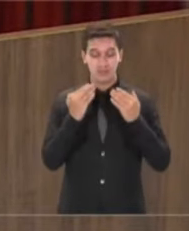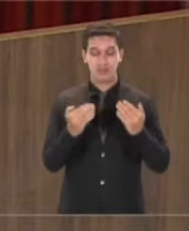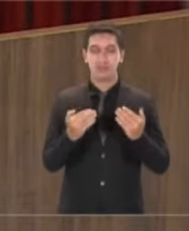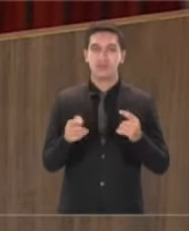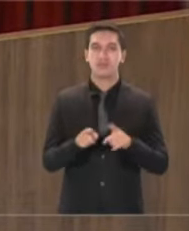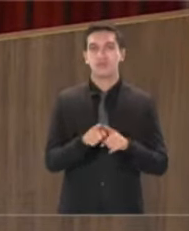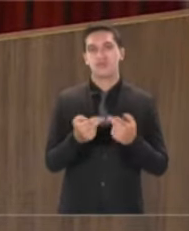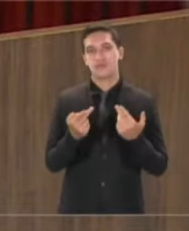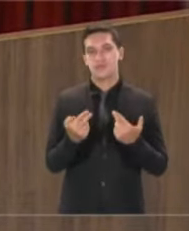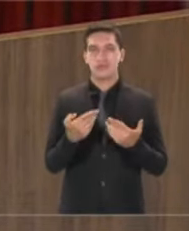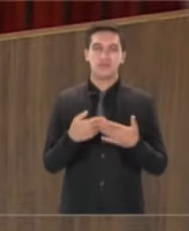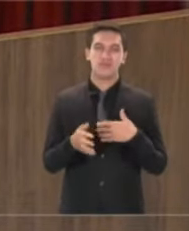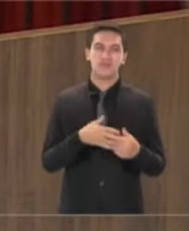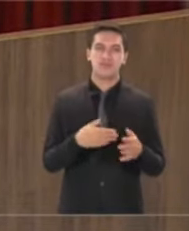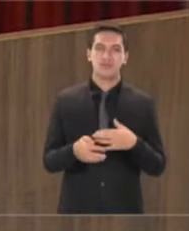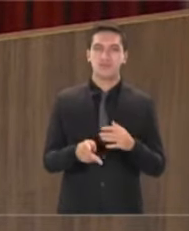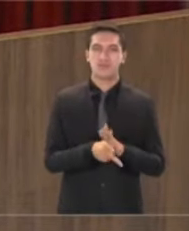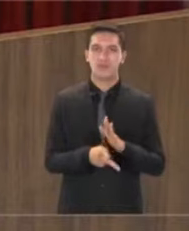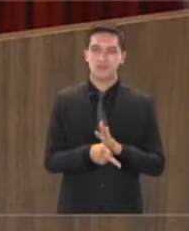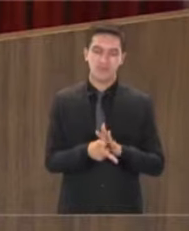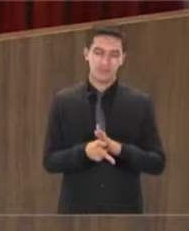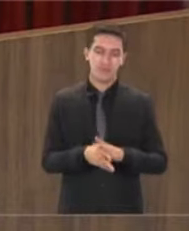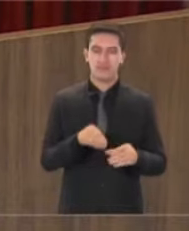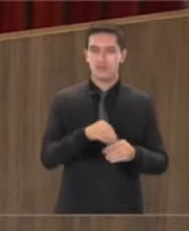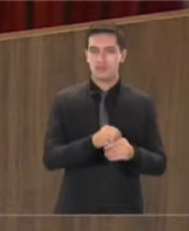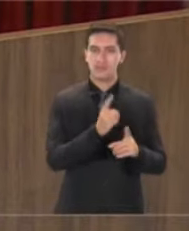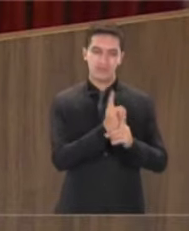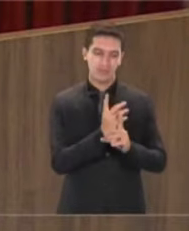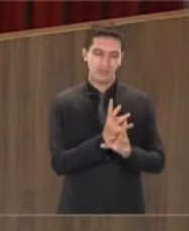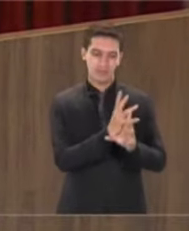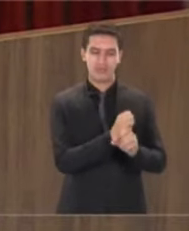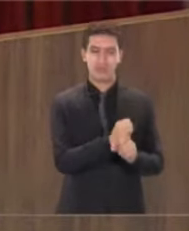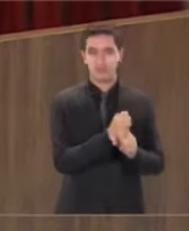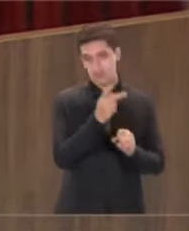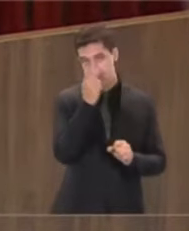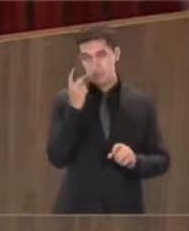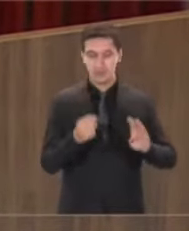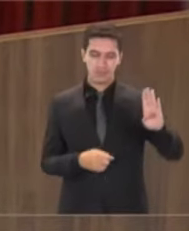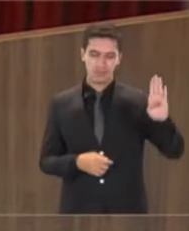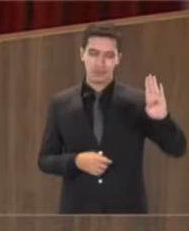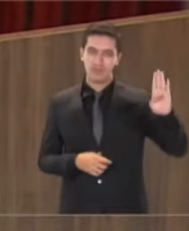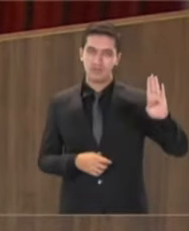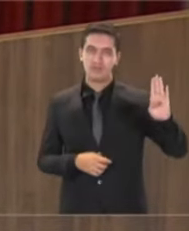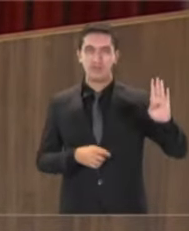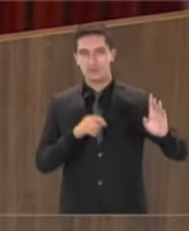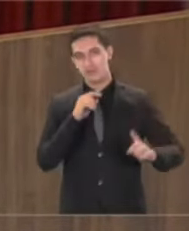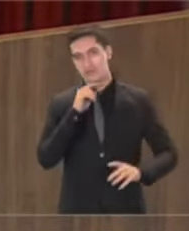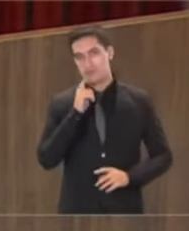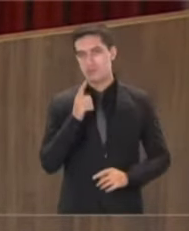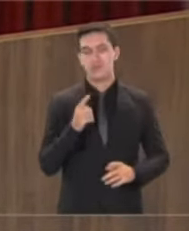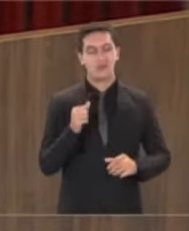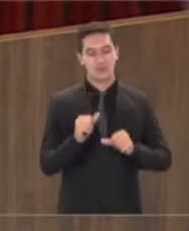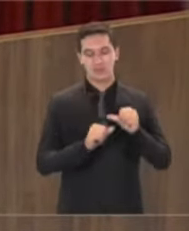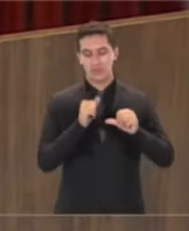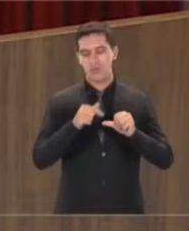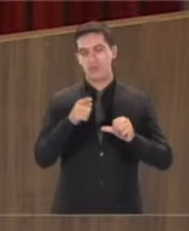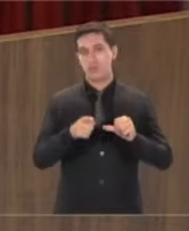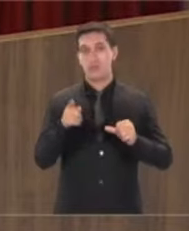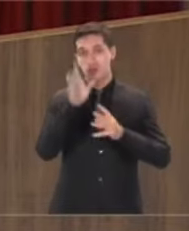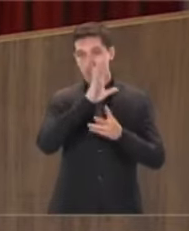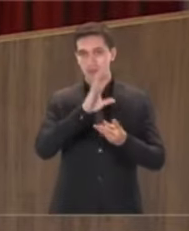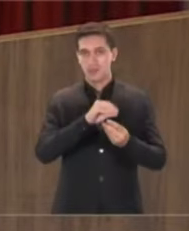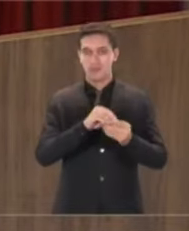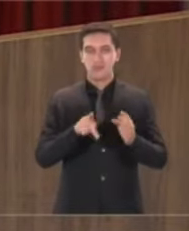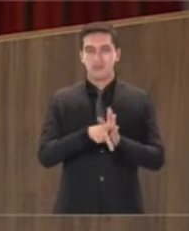bem como a indiferença da agremiação em relação à candidata. Não há como alterar a conclusão, essa conclusão do